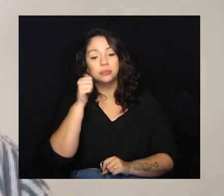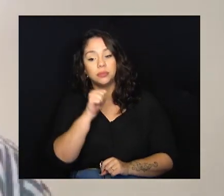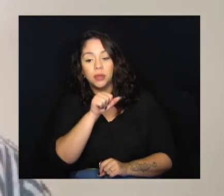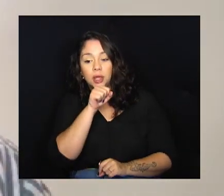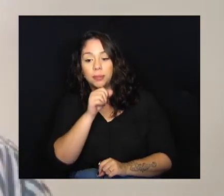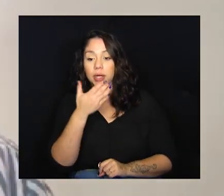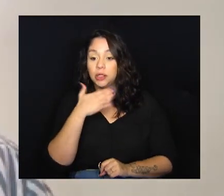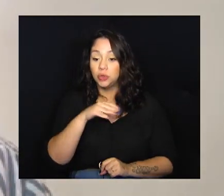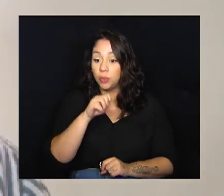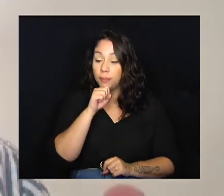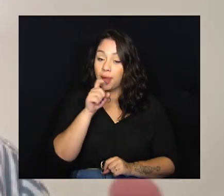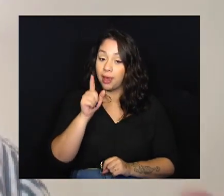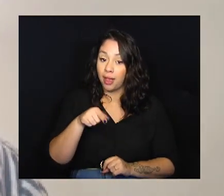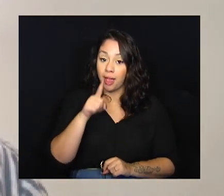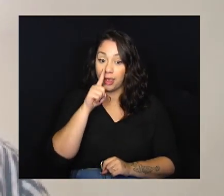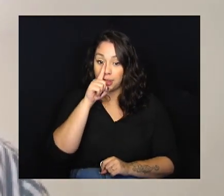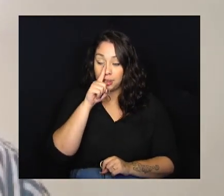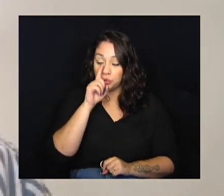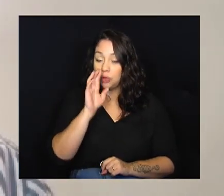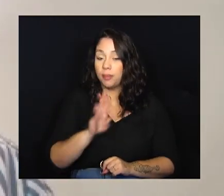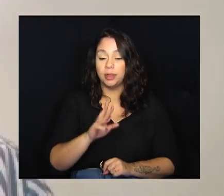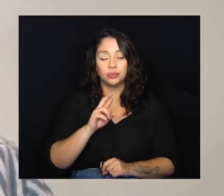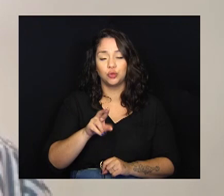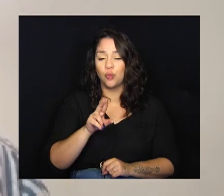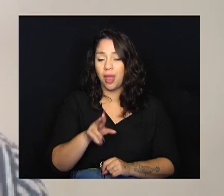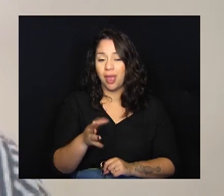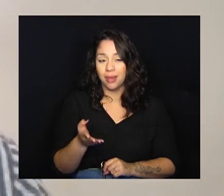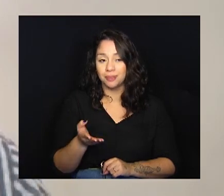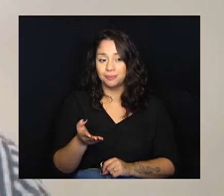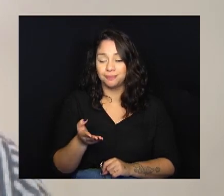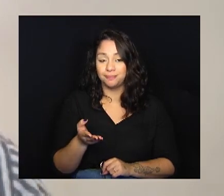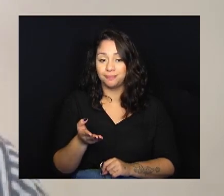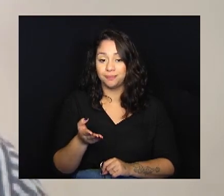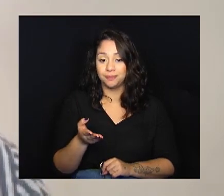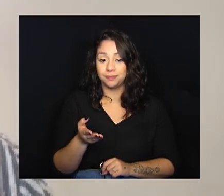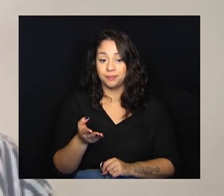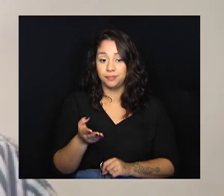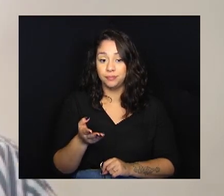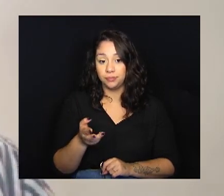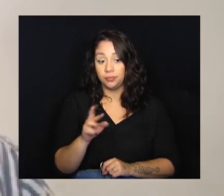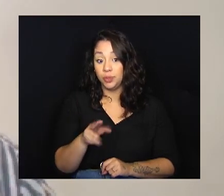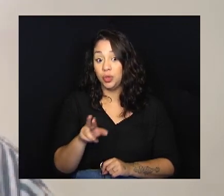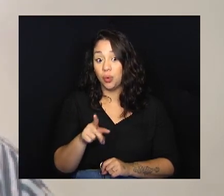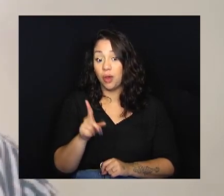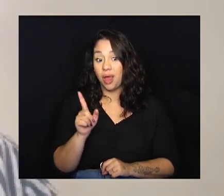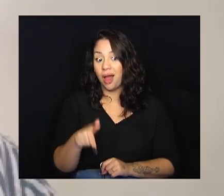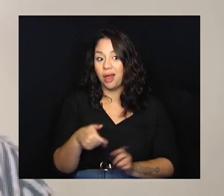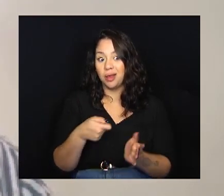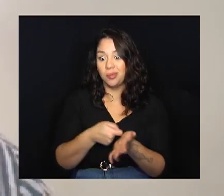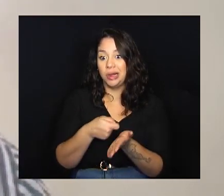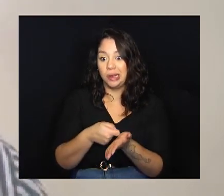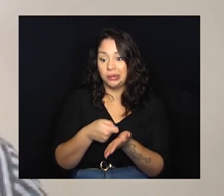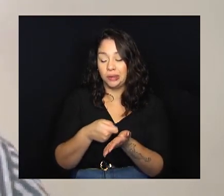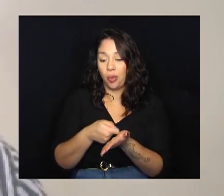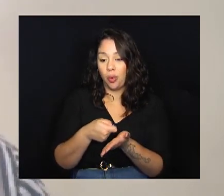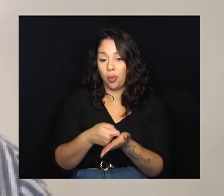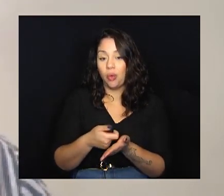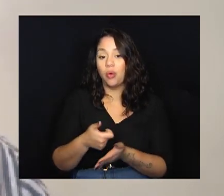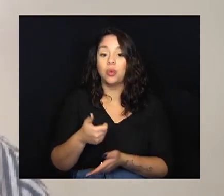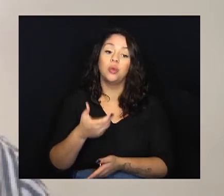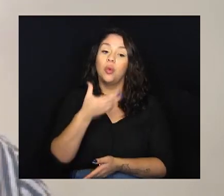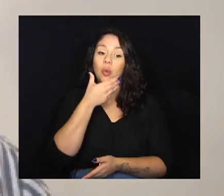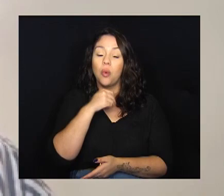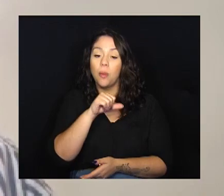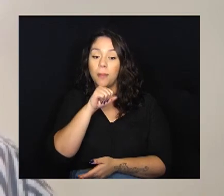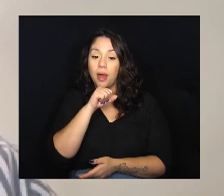é um fator de risco mas não necessariamente realmente é uma como se fosse um critério obrigatório de que o pai ter